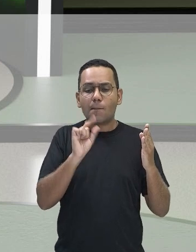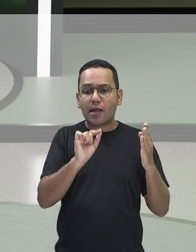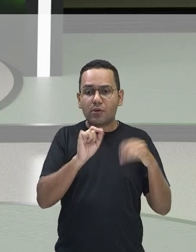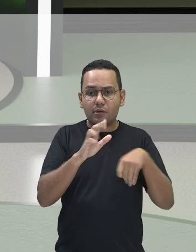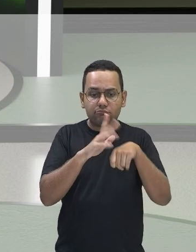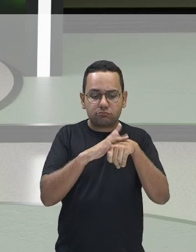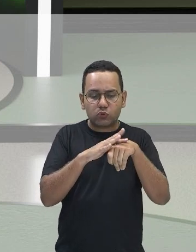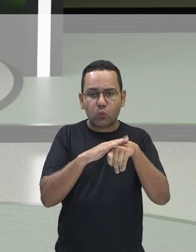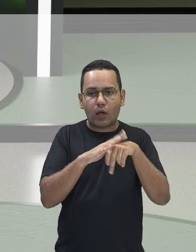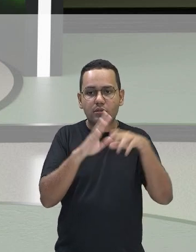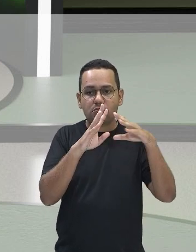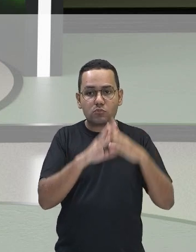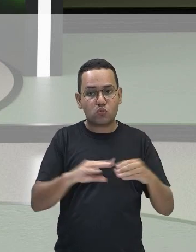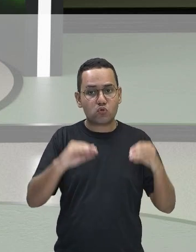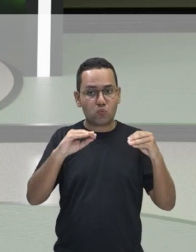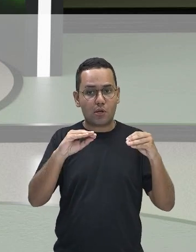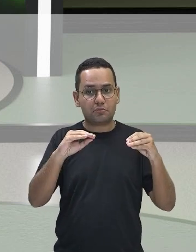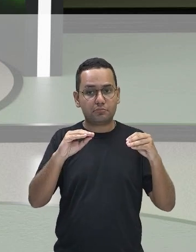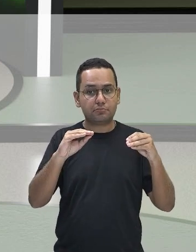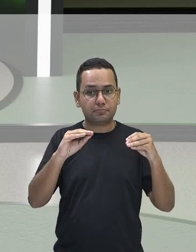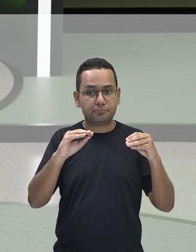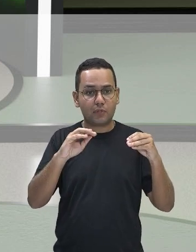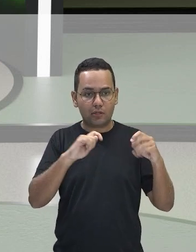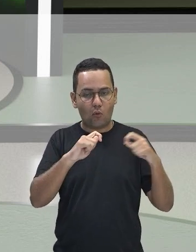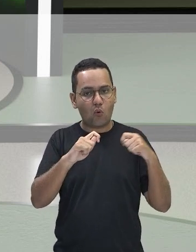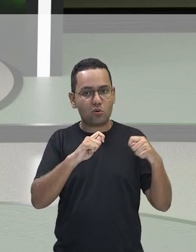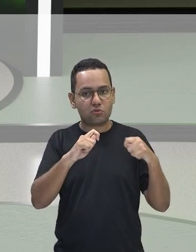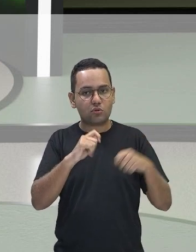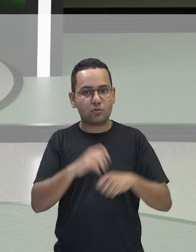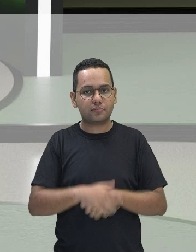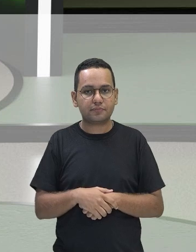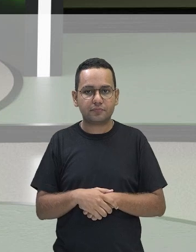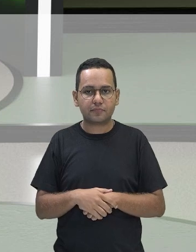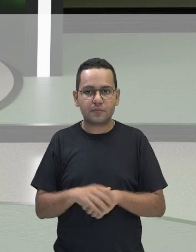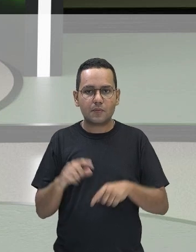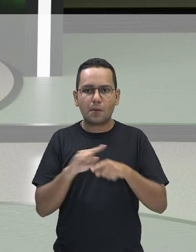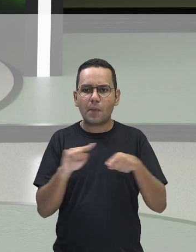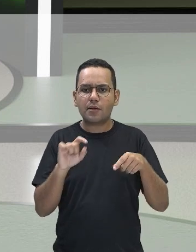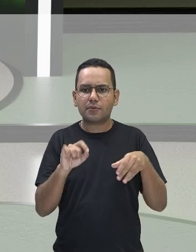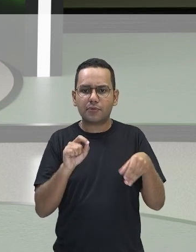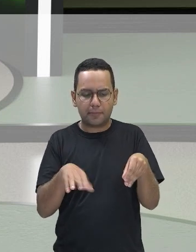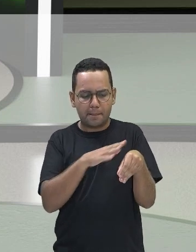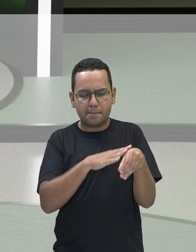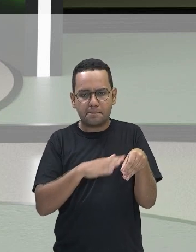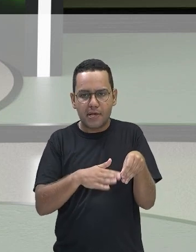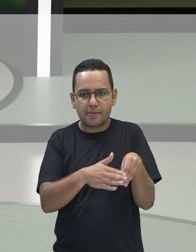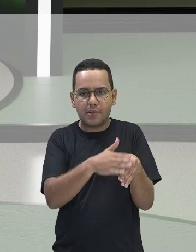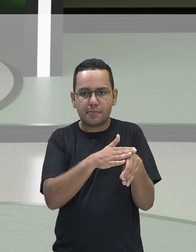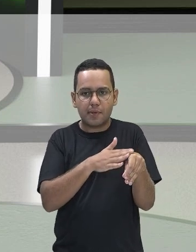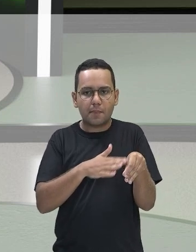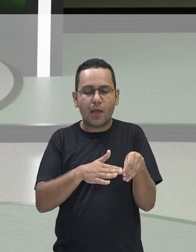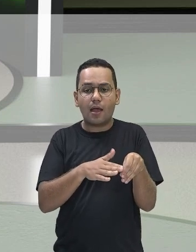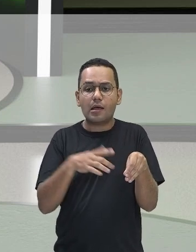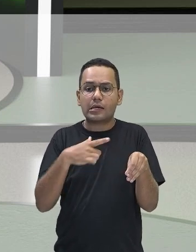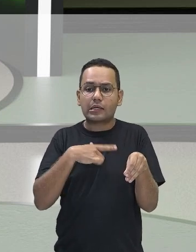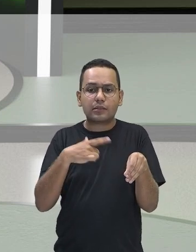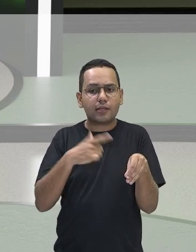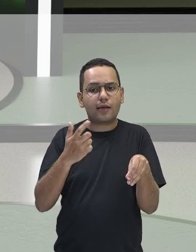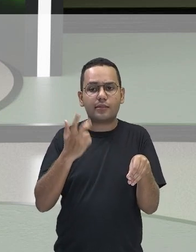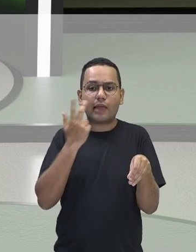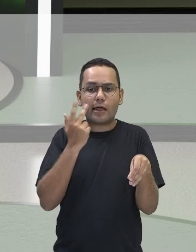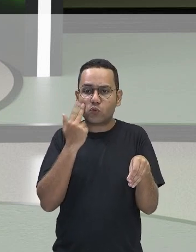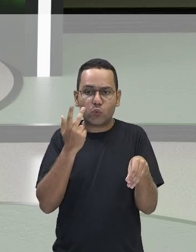essa proliferação de fungos seja controlada e o canal vaginal e a abertura da vagina em si volte, né, à sua